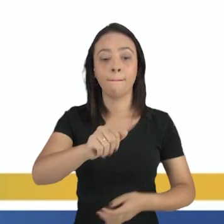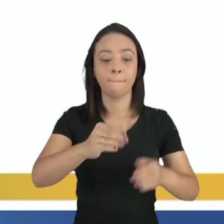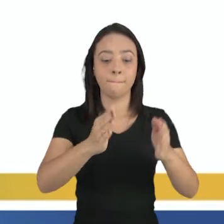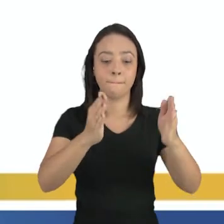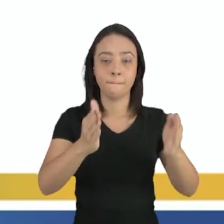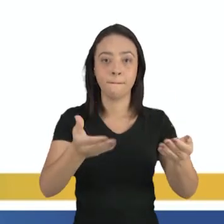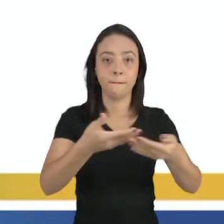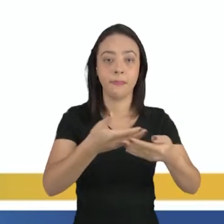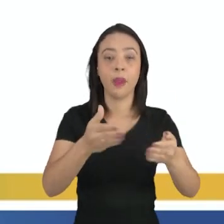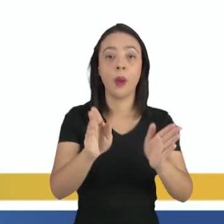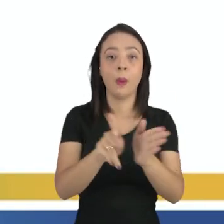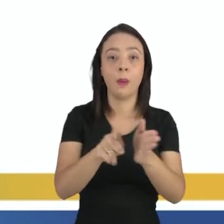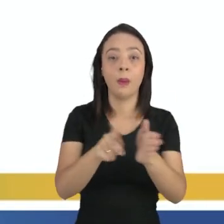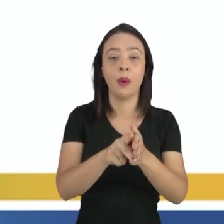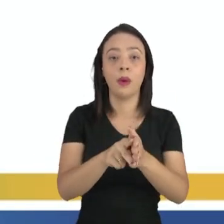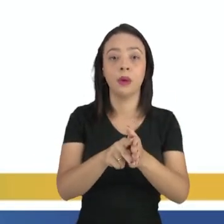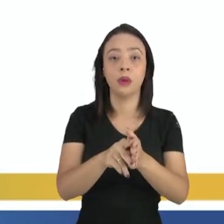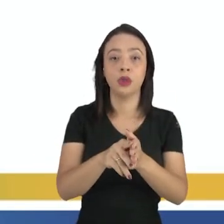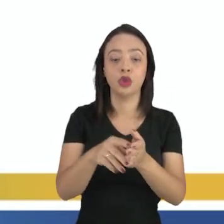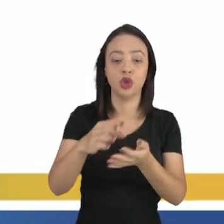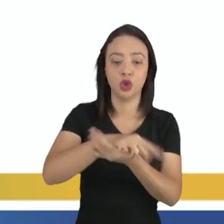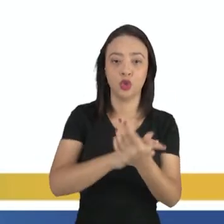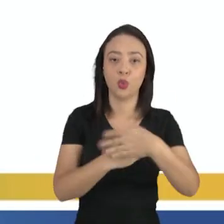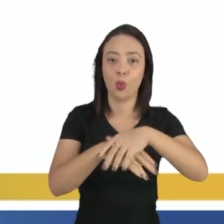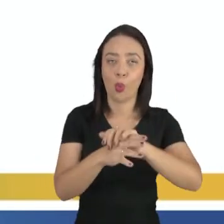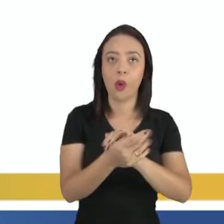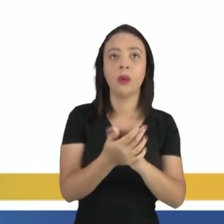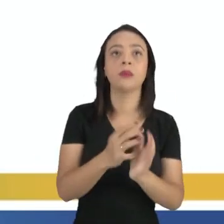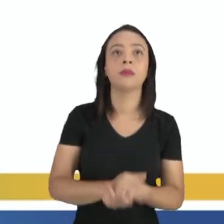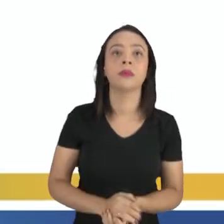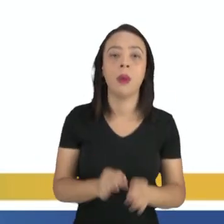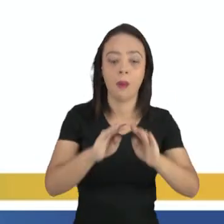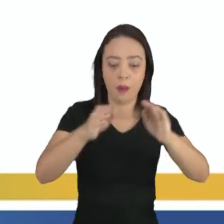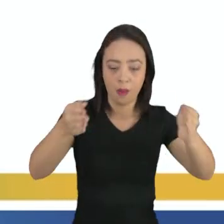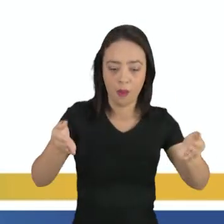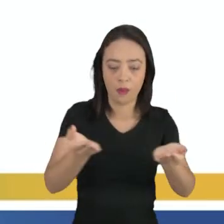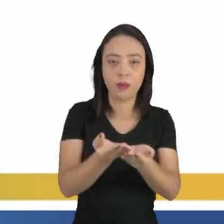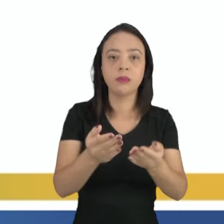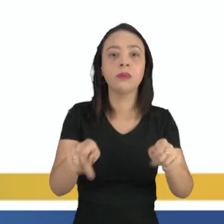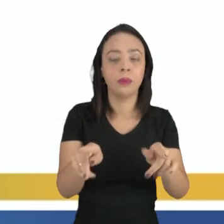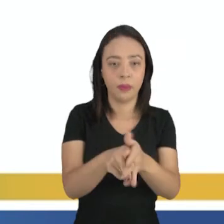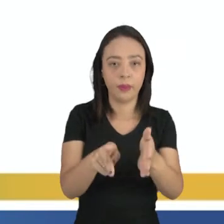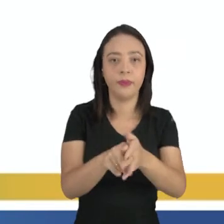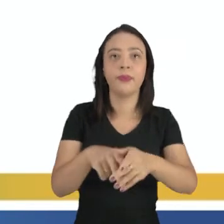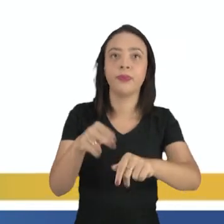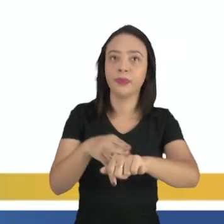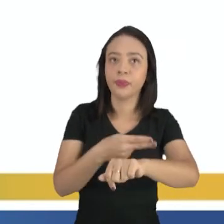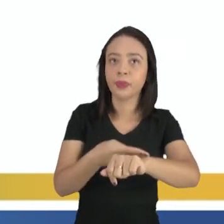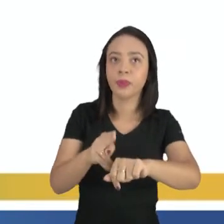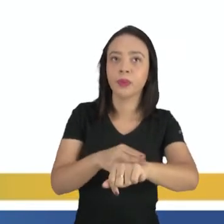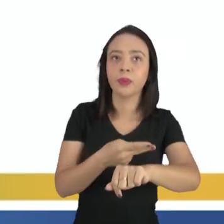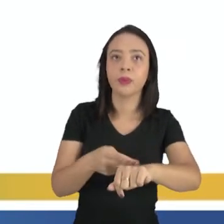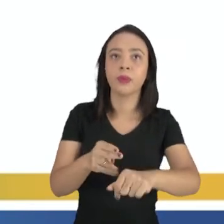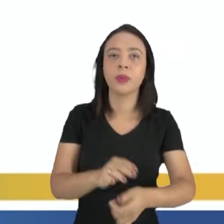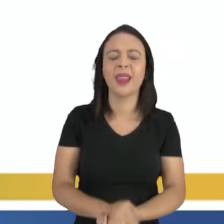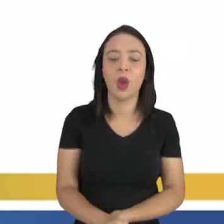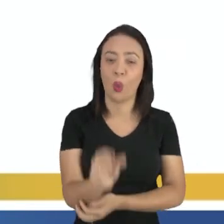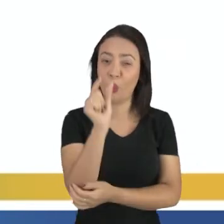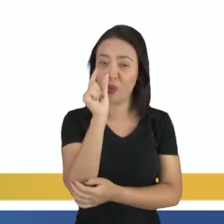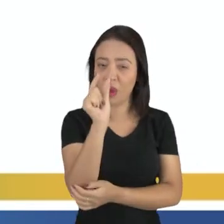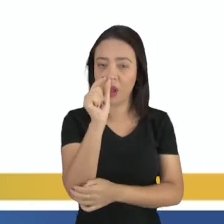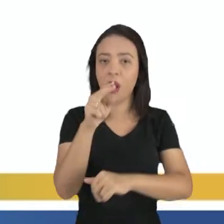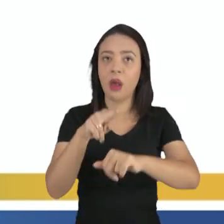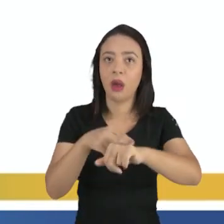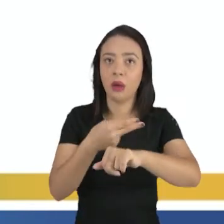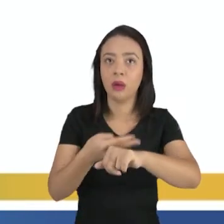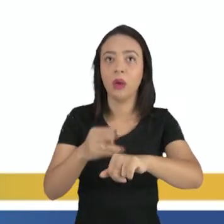sabão, sabonete, a bar of chocolate, uma barra de chocolate, a piece of chocolate, um pedaço de